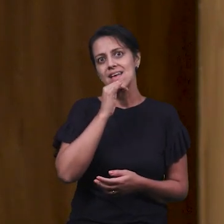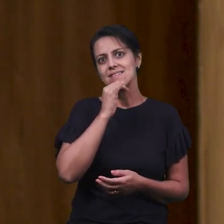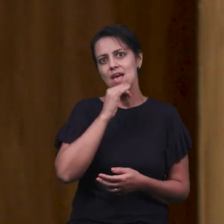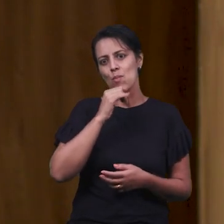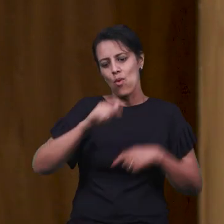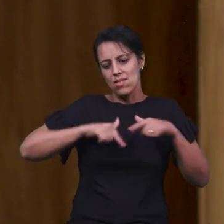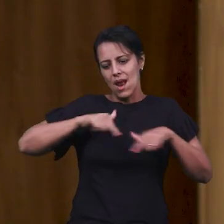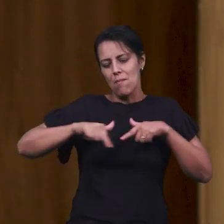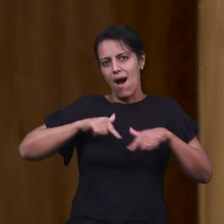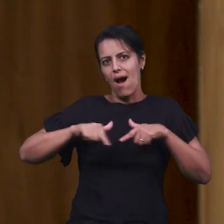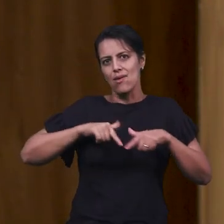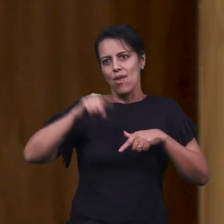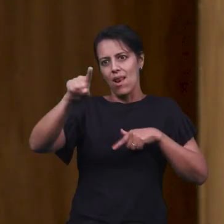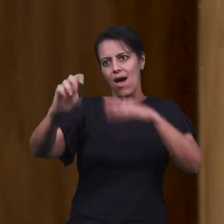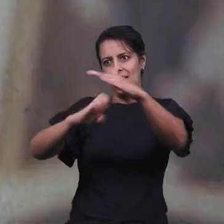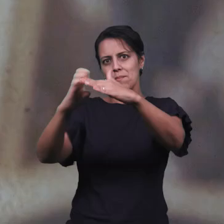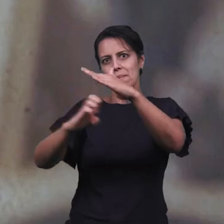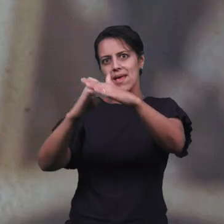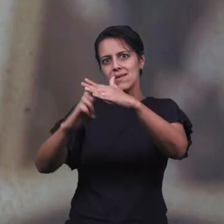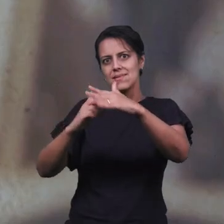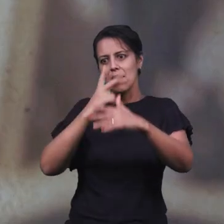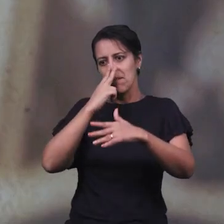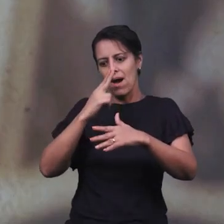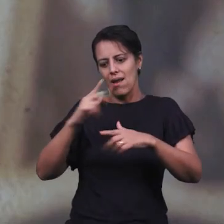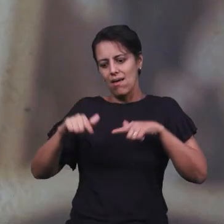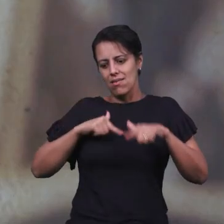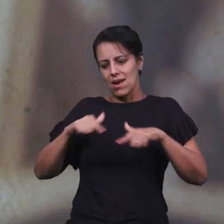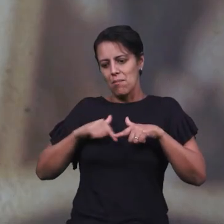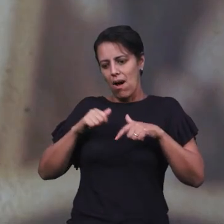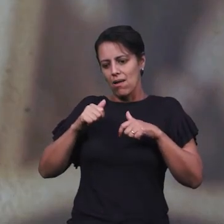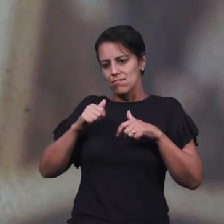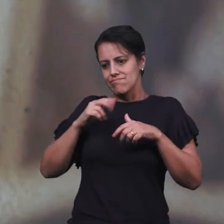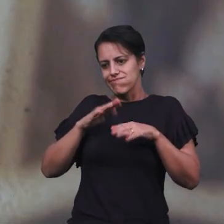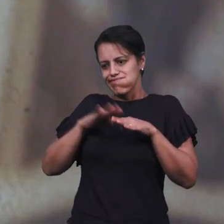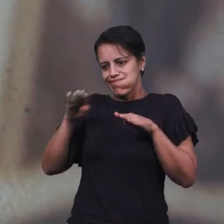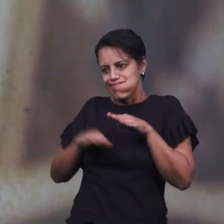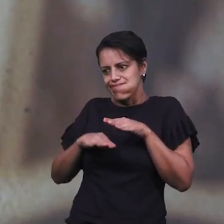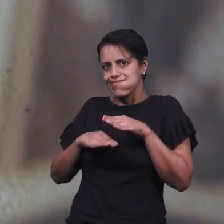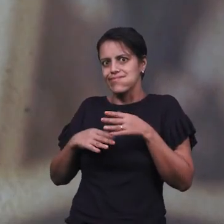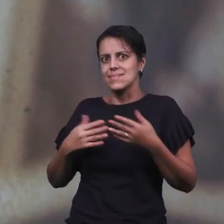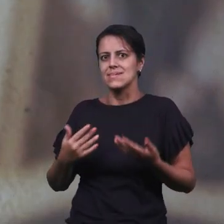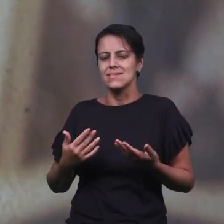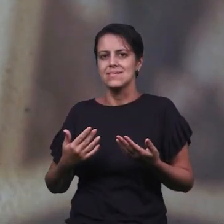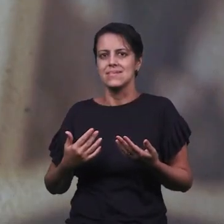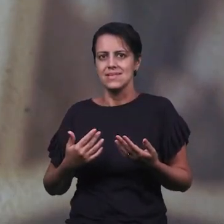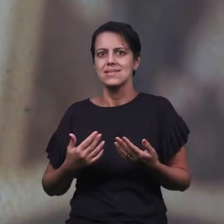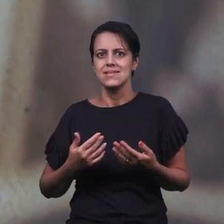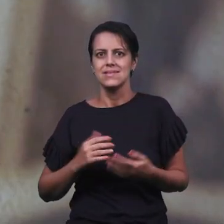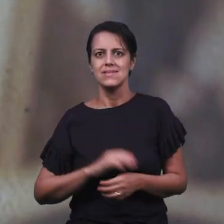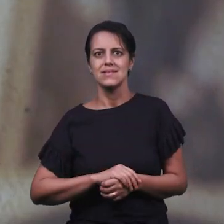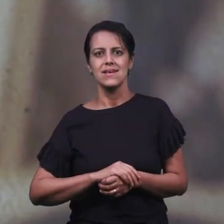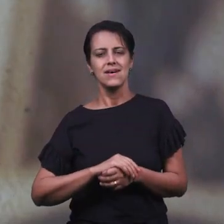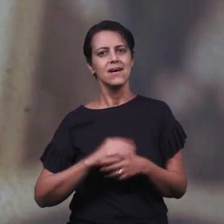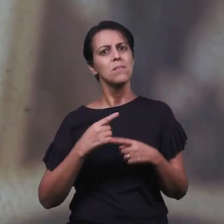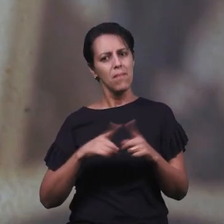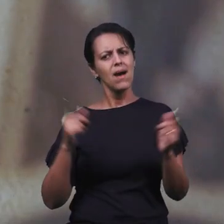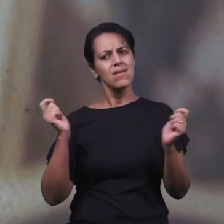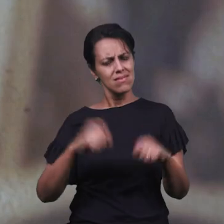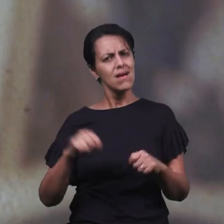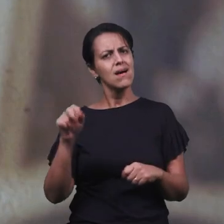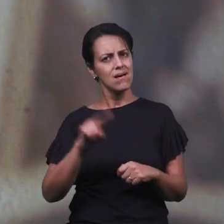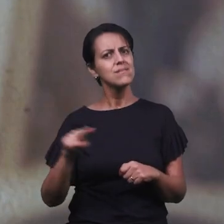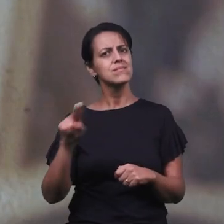parte vulnerável da relação, né? Embora, né, em muitos casos, né, você possa usar, né, em questões